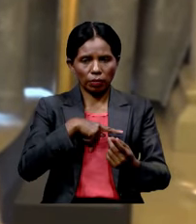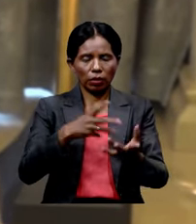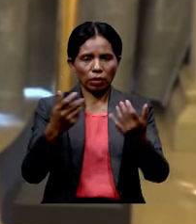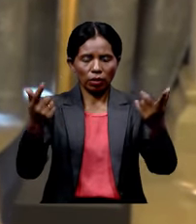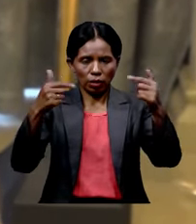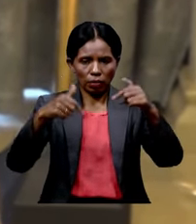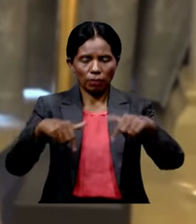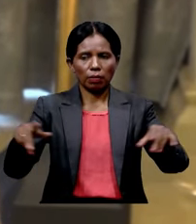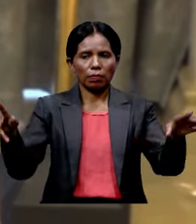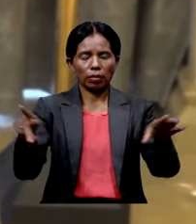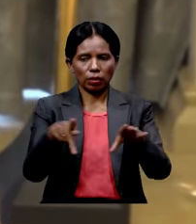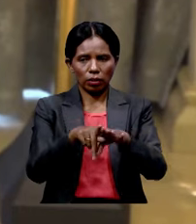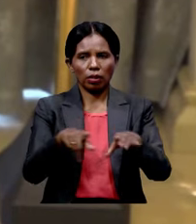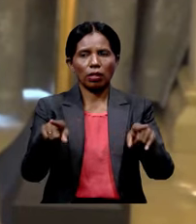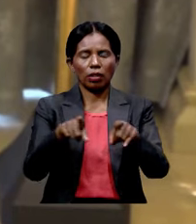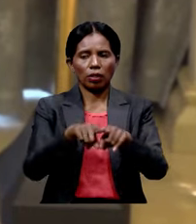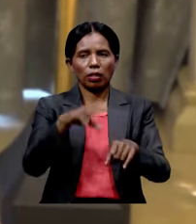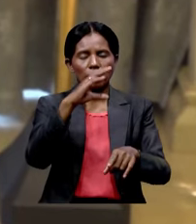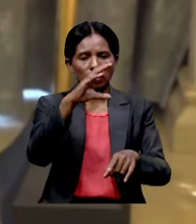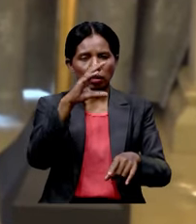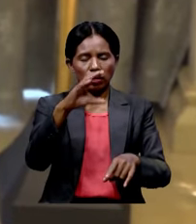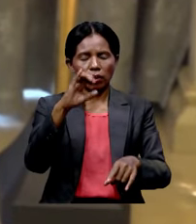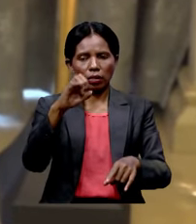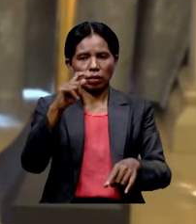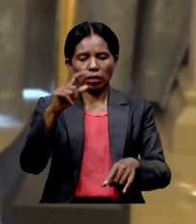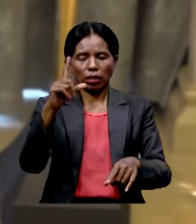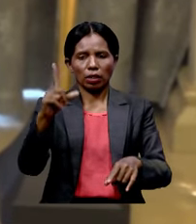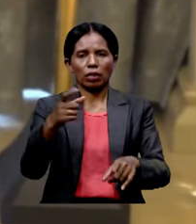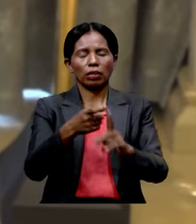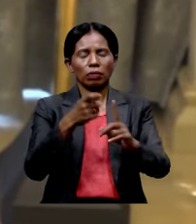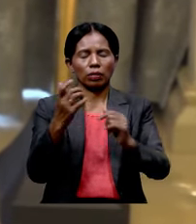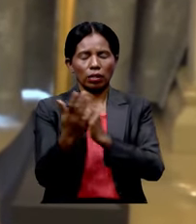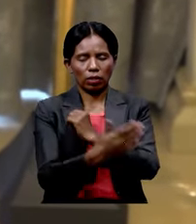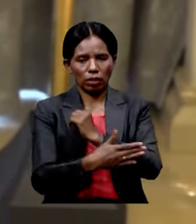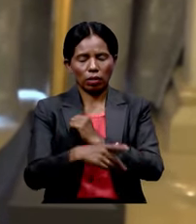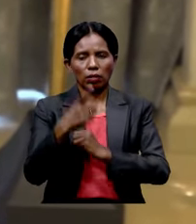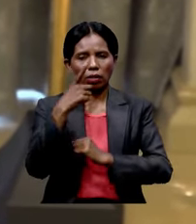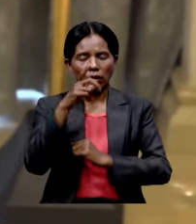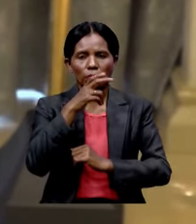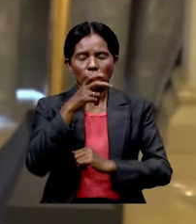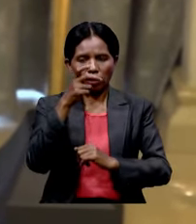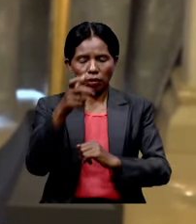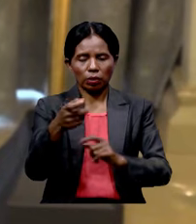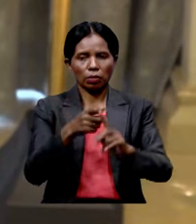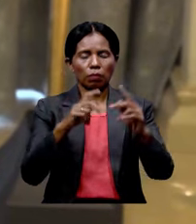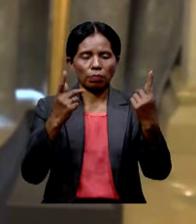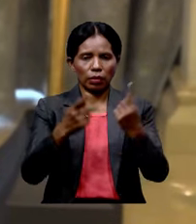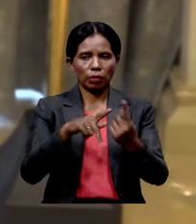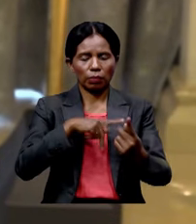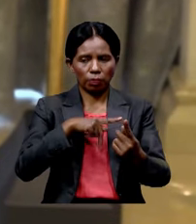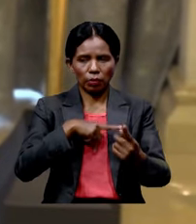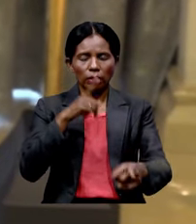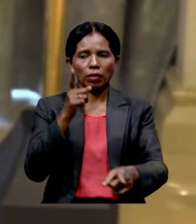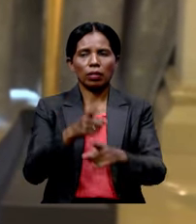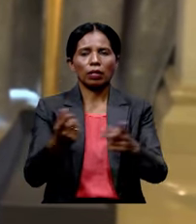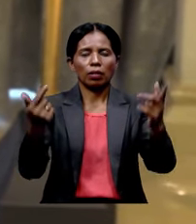mai participa, a NSCCITL, nune, mos é país da língua portuguesa, era setor privado, teves